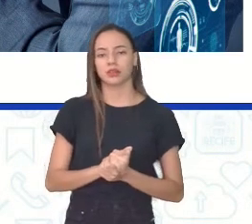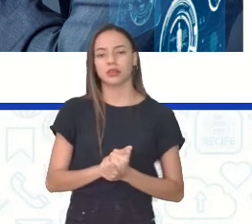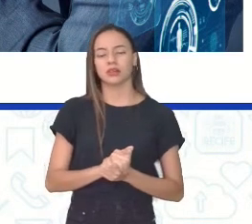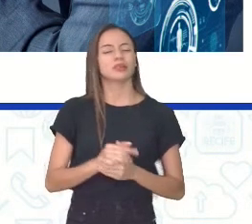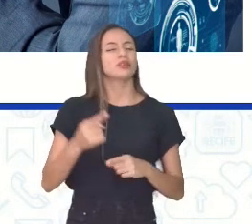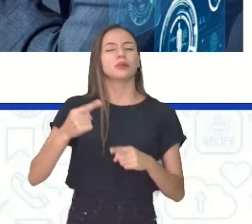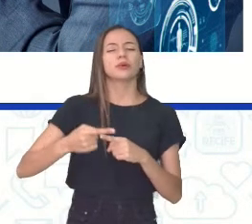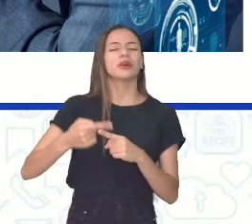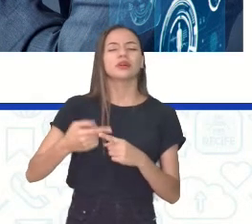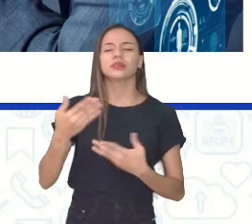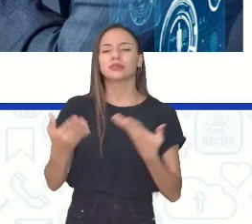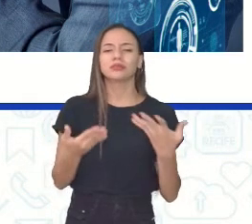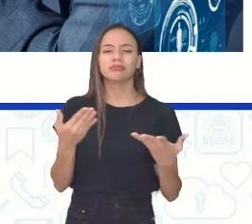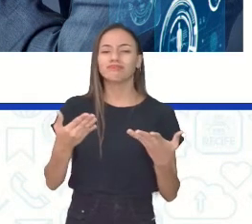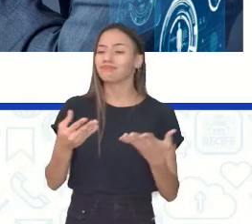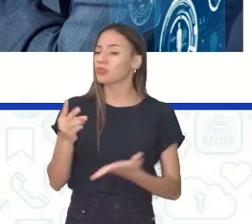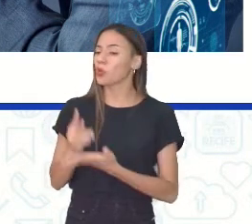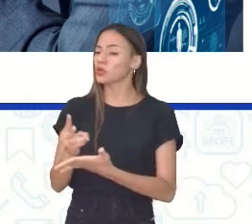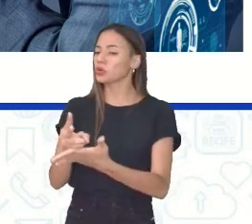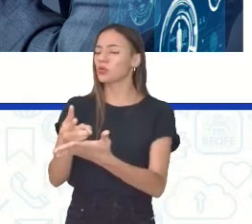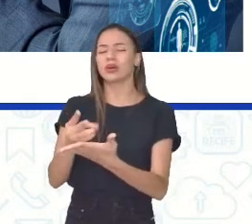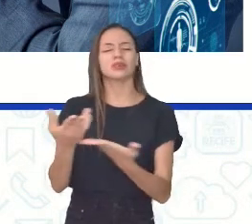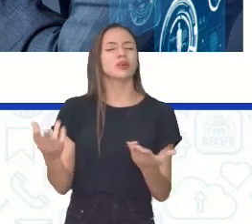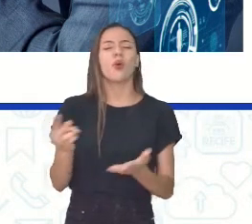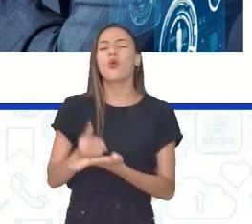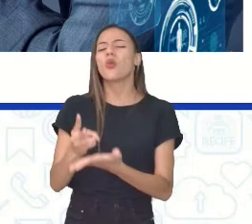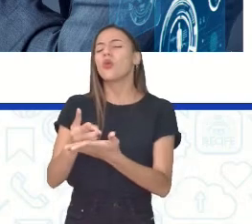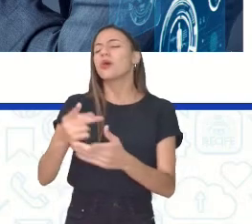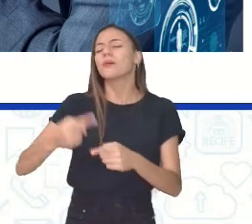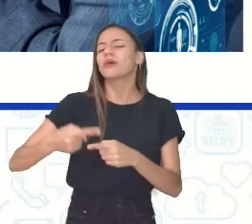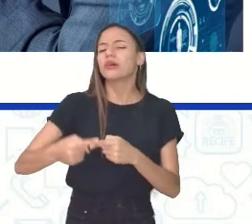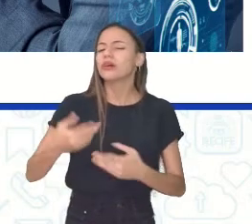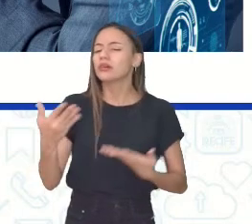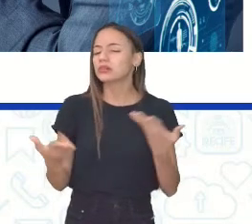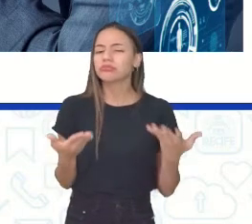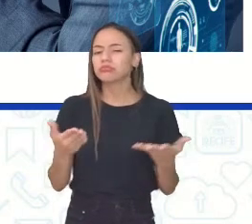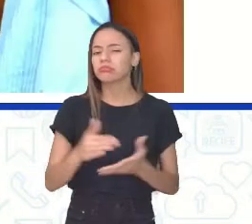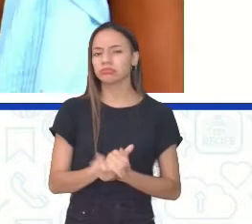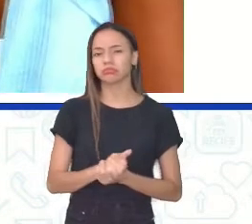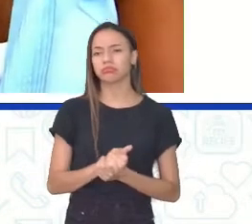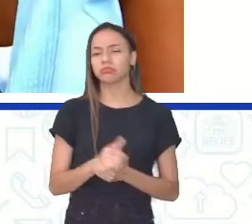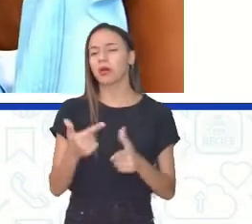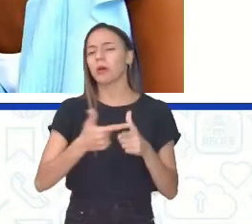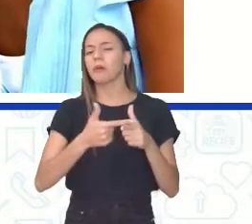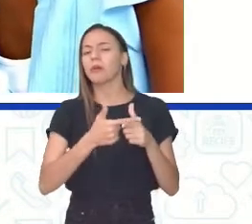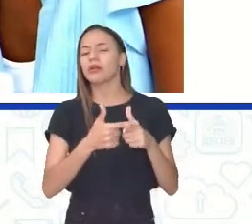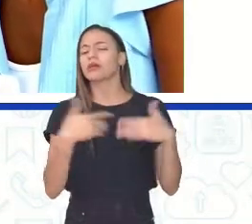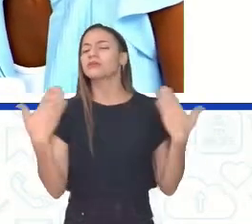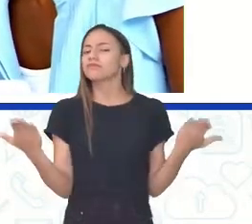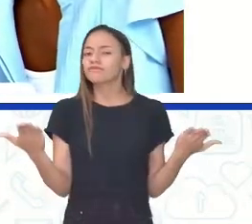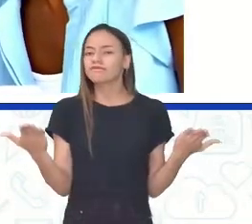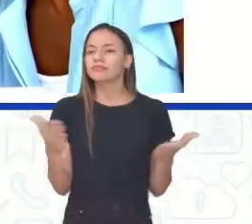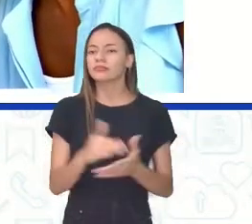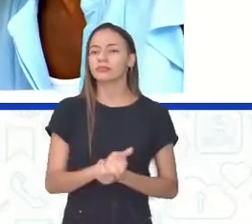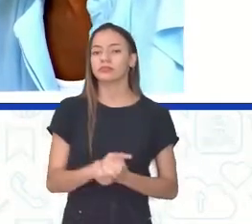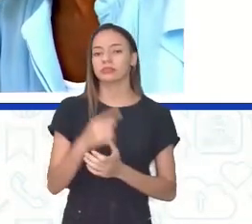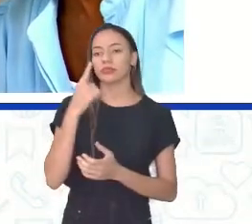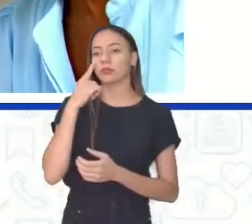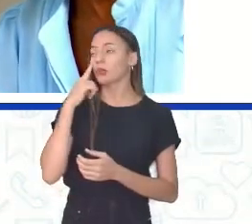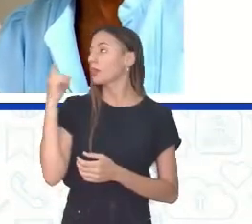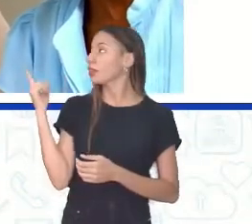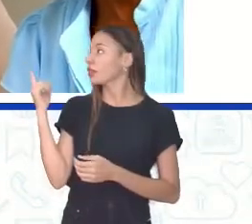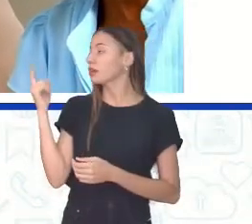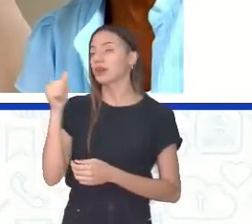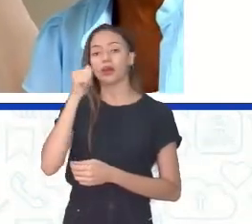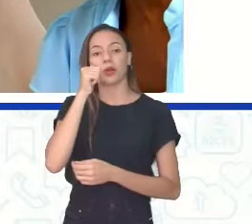essa prática que ainda acontece? Por que será que isso ainda acontece? Né? Qual o problema, qual a questão? Olha aí,